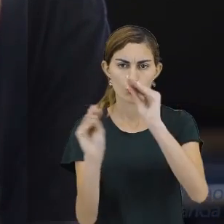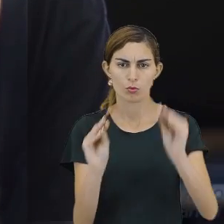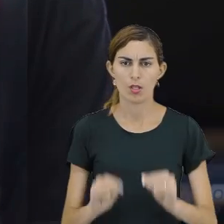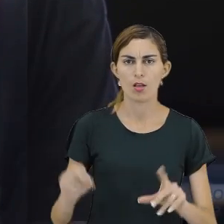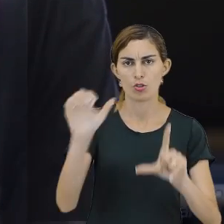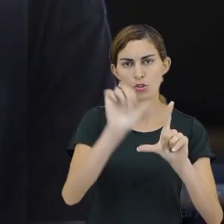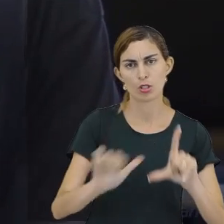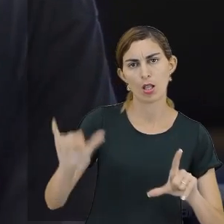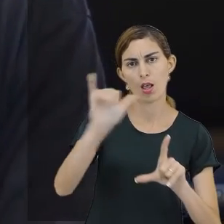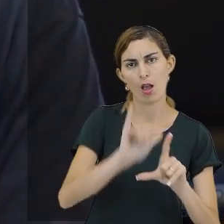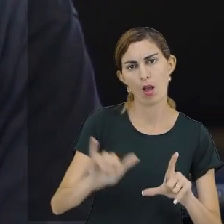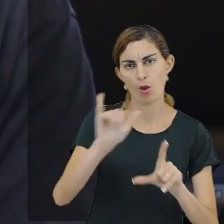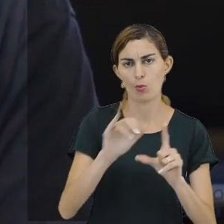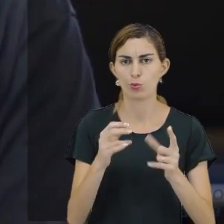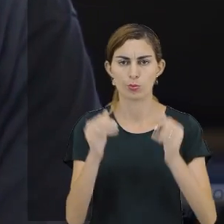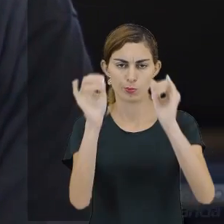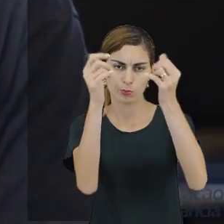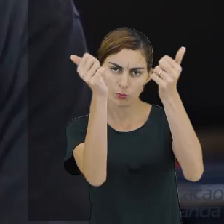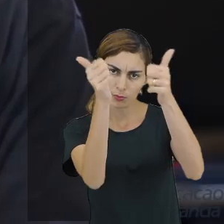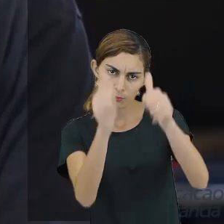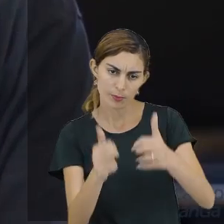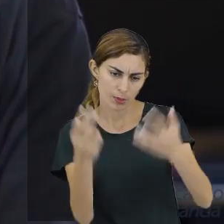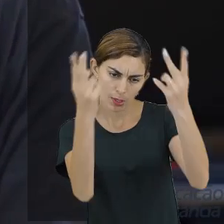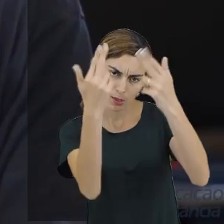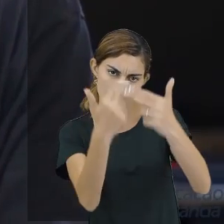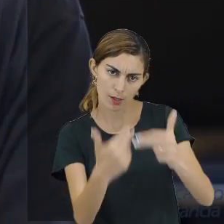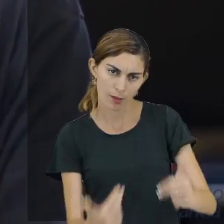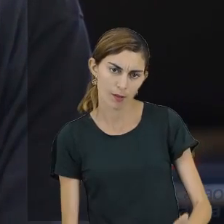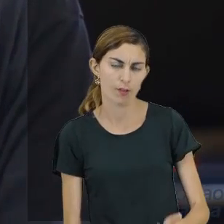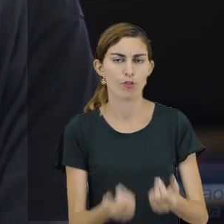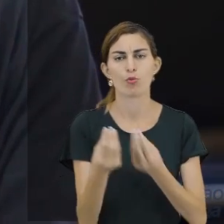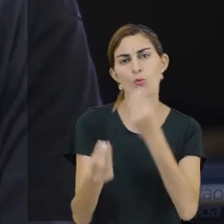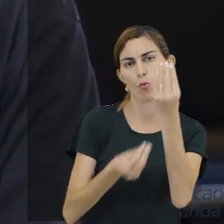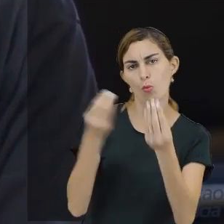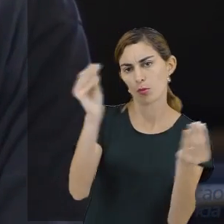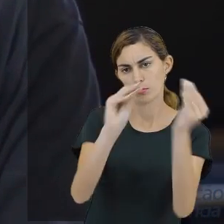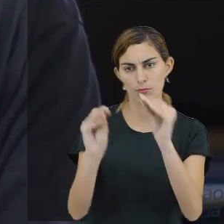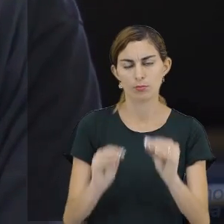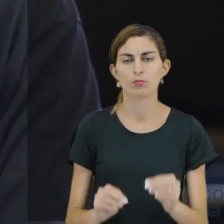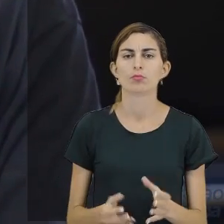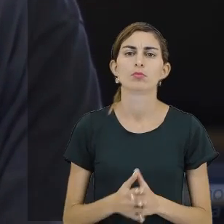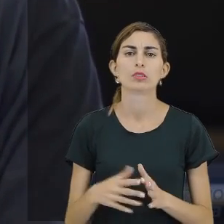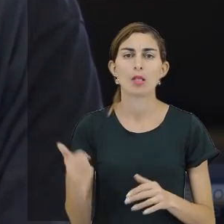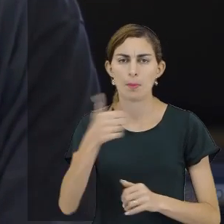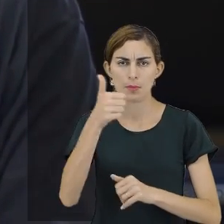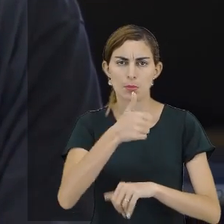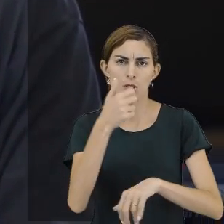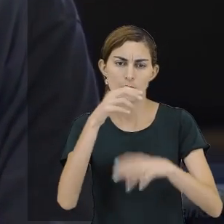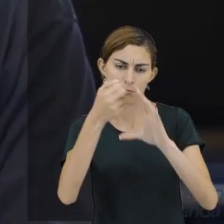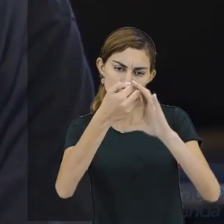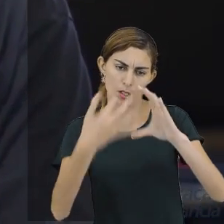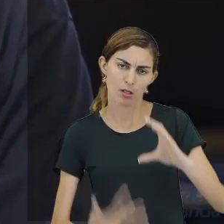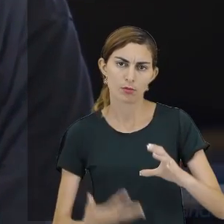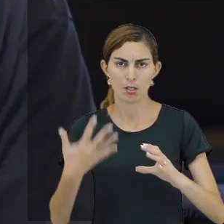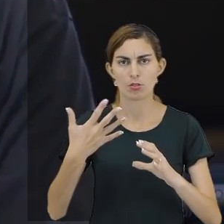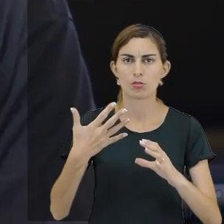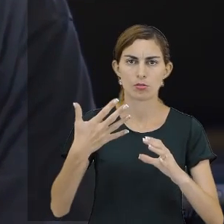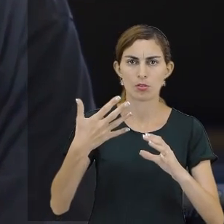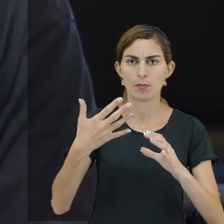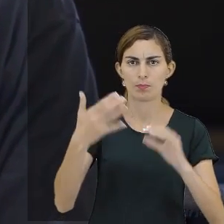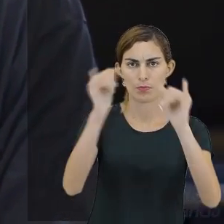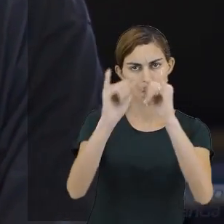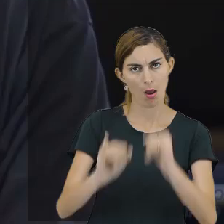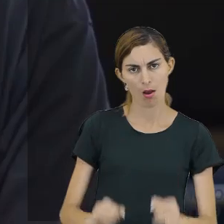montagem de layouts para a web com base em imagens. Então, na primeira competência, nós aprendemos algumas características